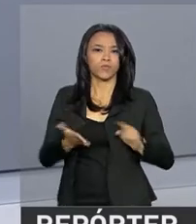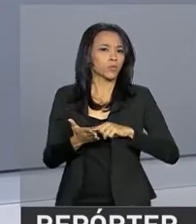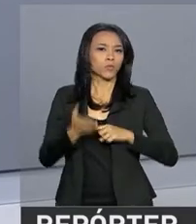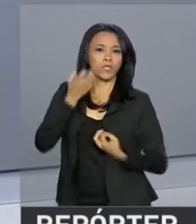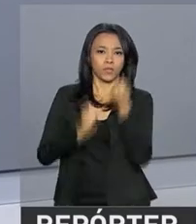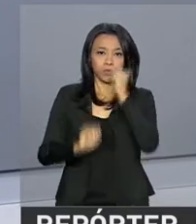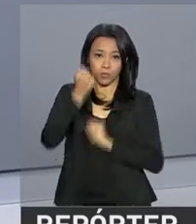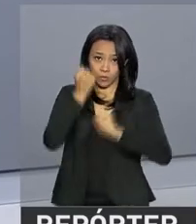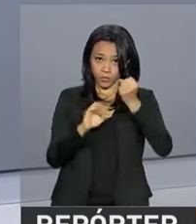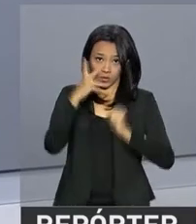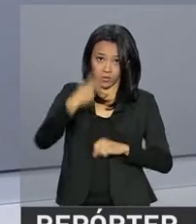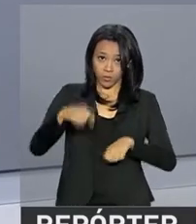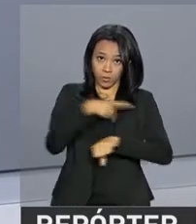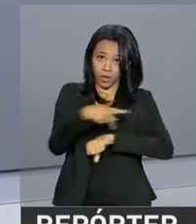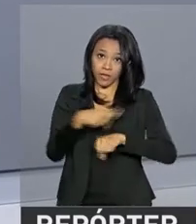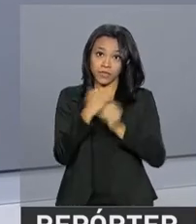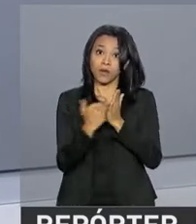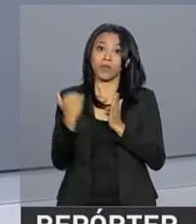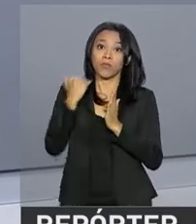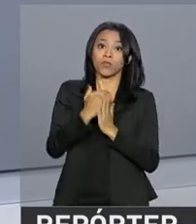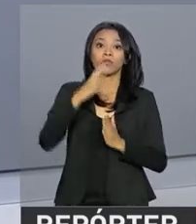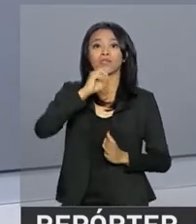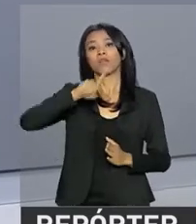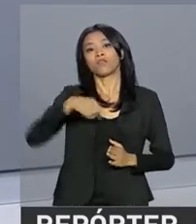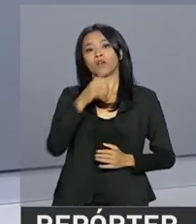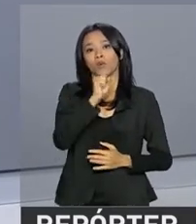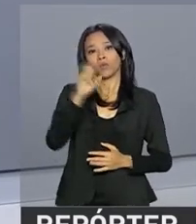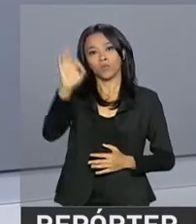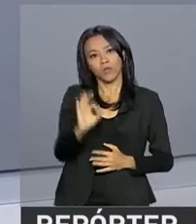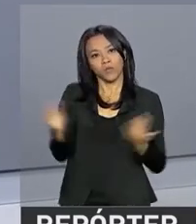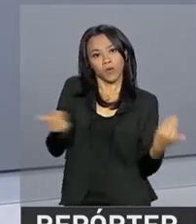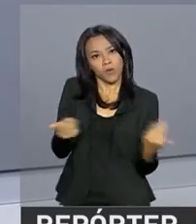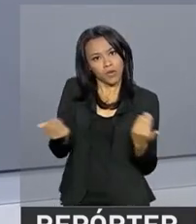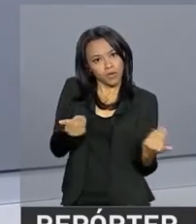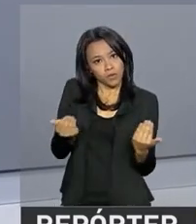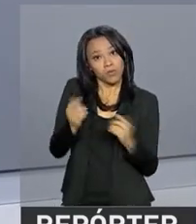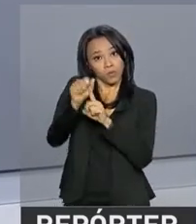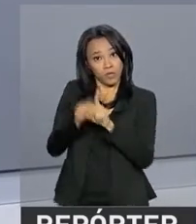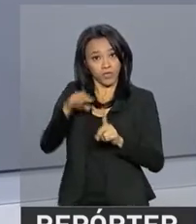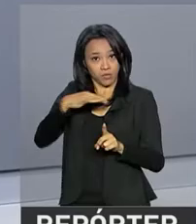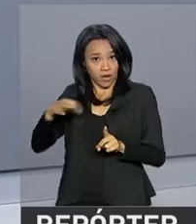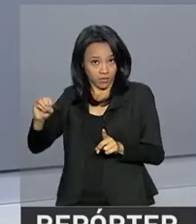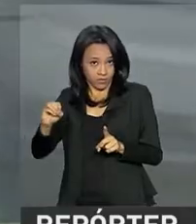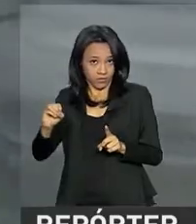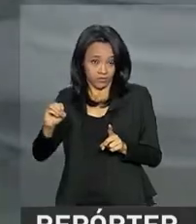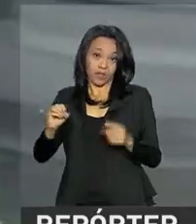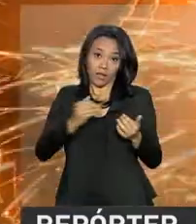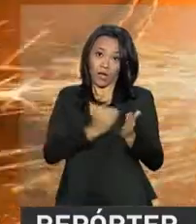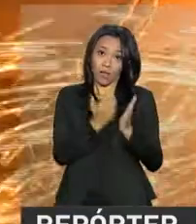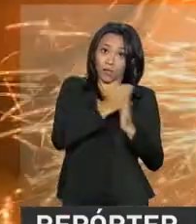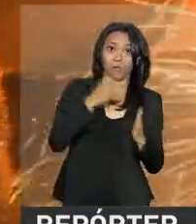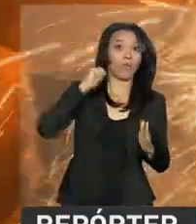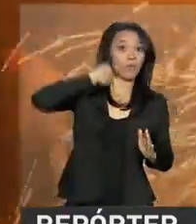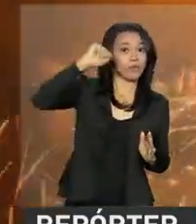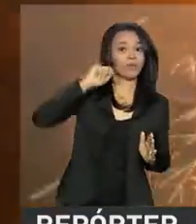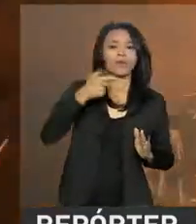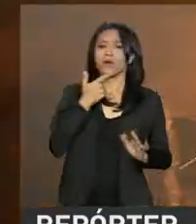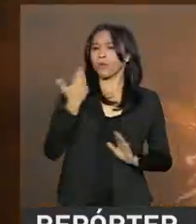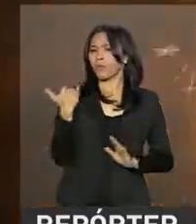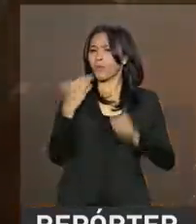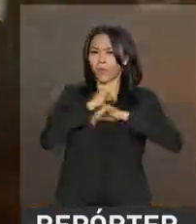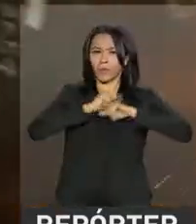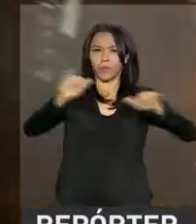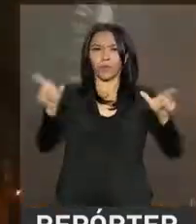cresceu 0,8% em abril na comparação com março. Segundo dados divulgados agora há pouco pelo IBGE,